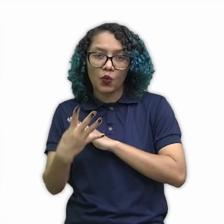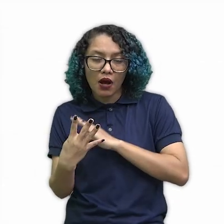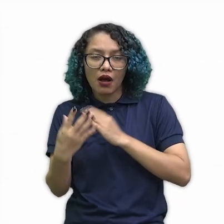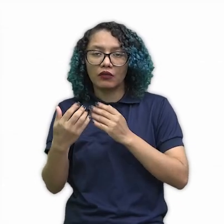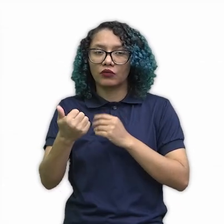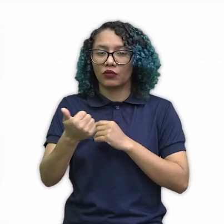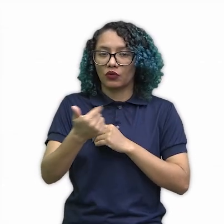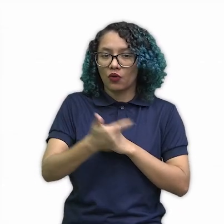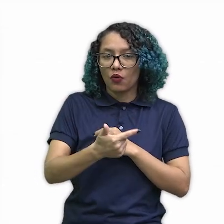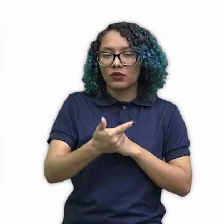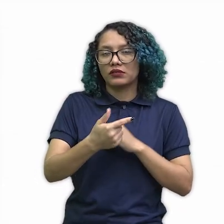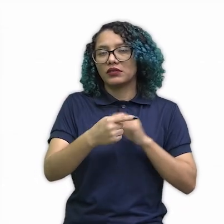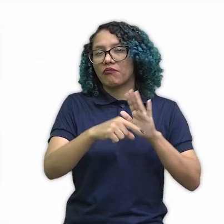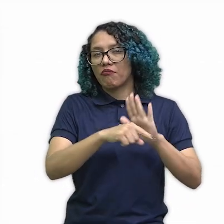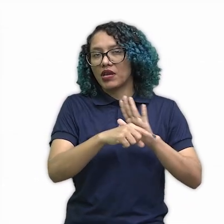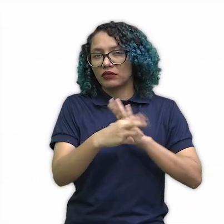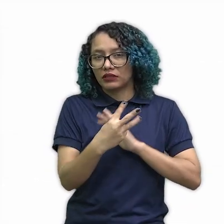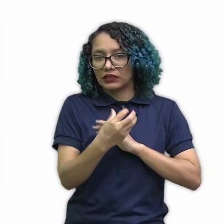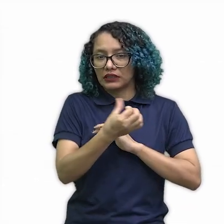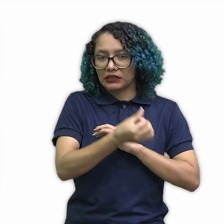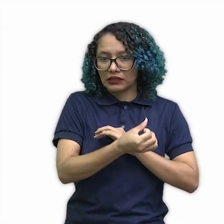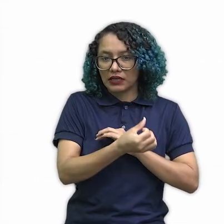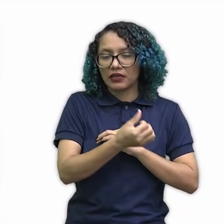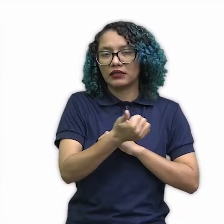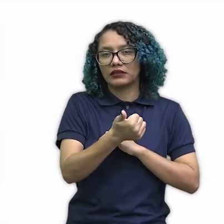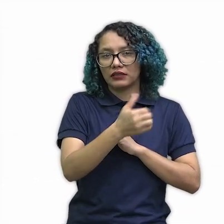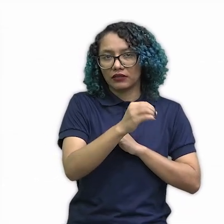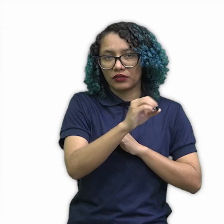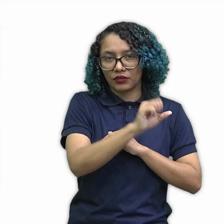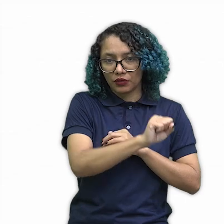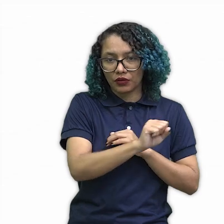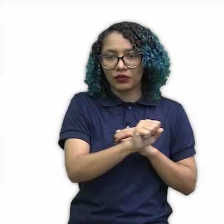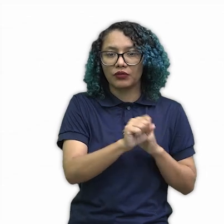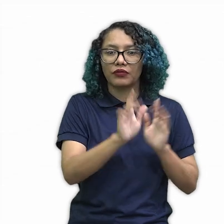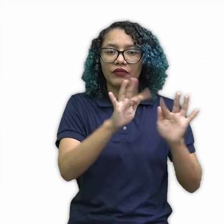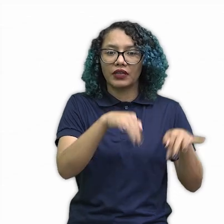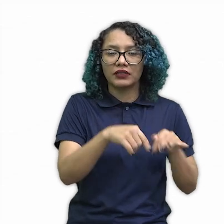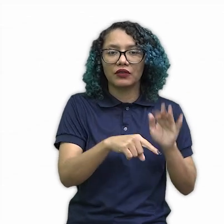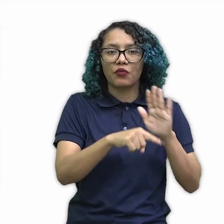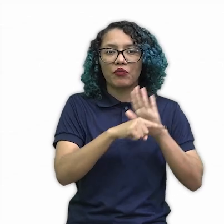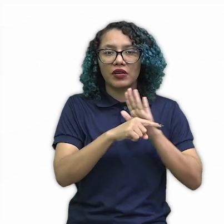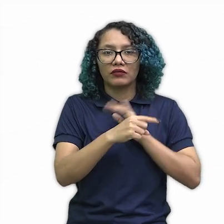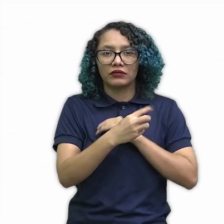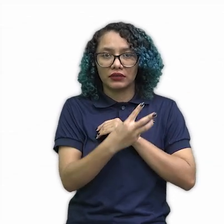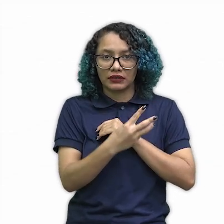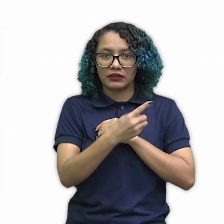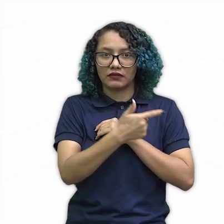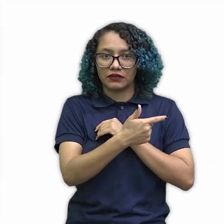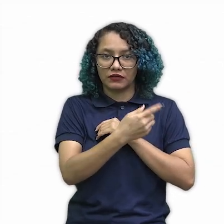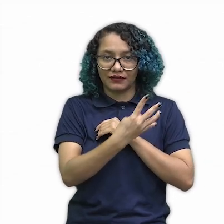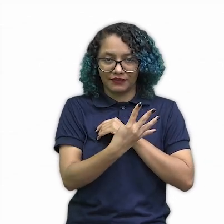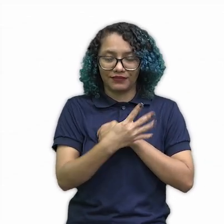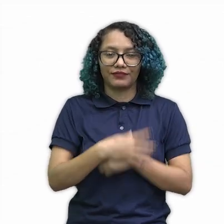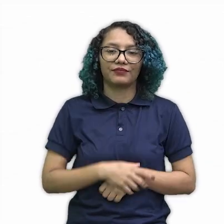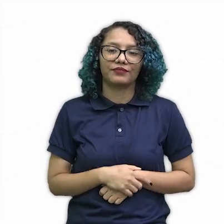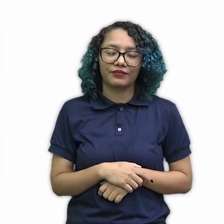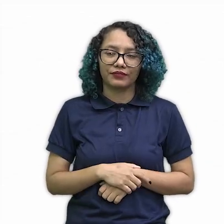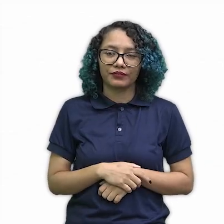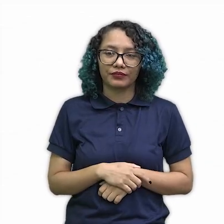12, menos 36, 108, né? E fecha com menos